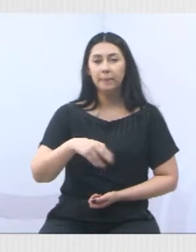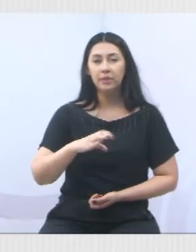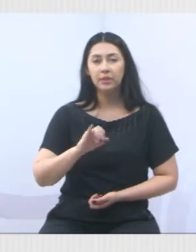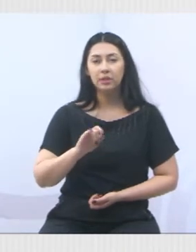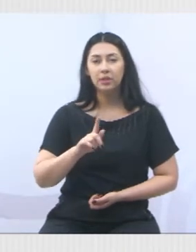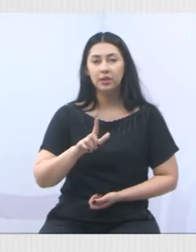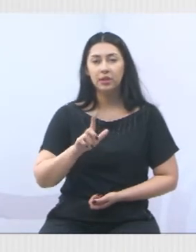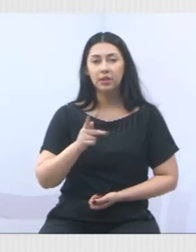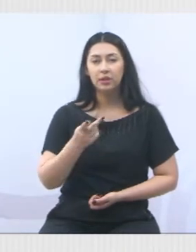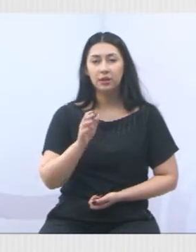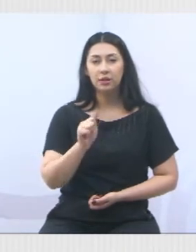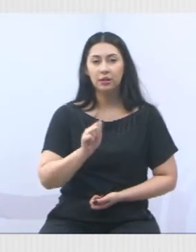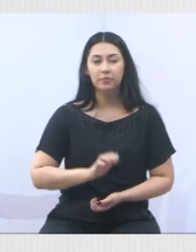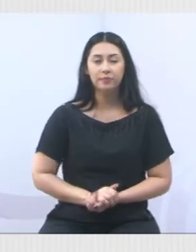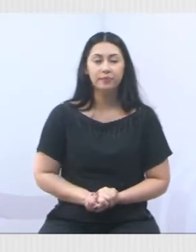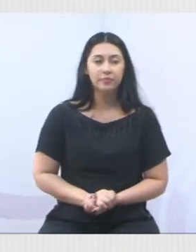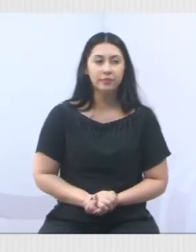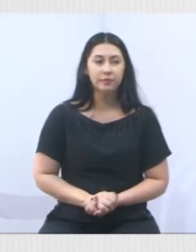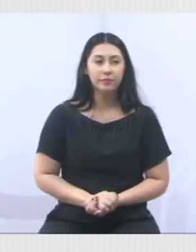Próximo.